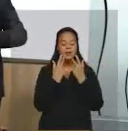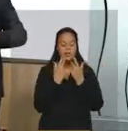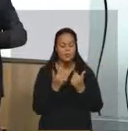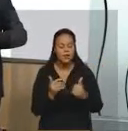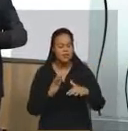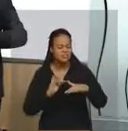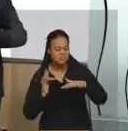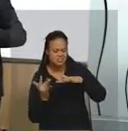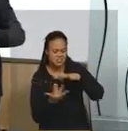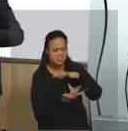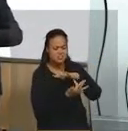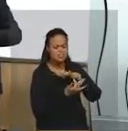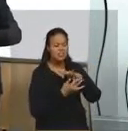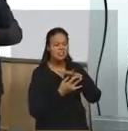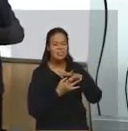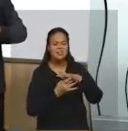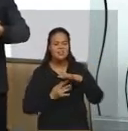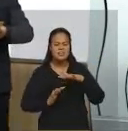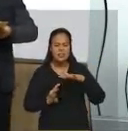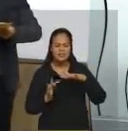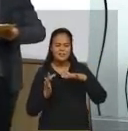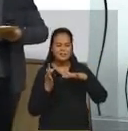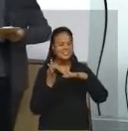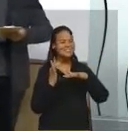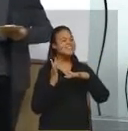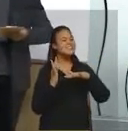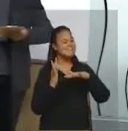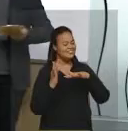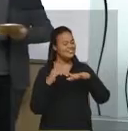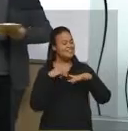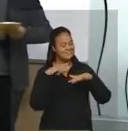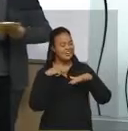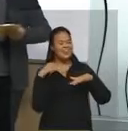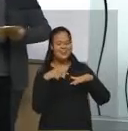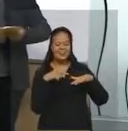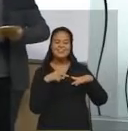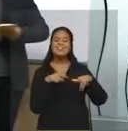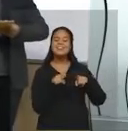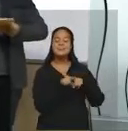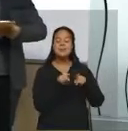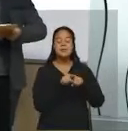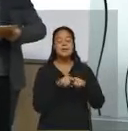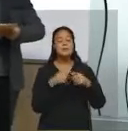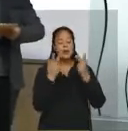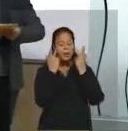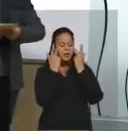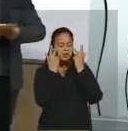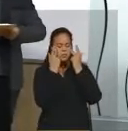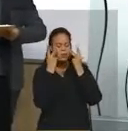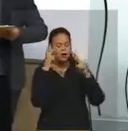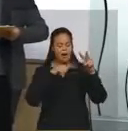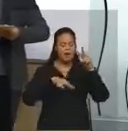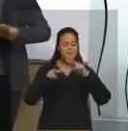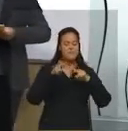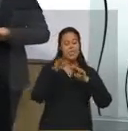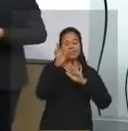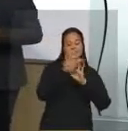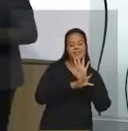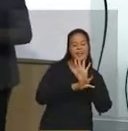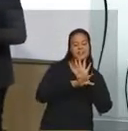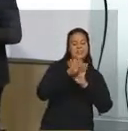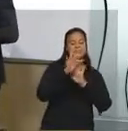virtual, uma comunicação tecnológica. Por isso que é mais comum vermos realmente esse tipo de texto